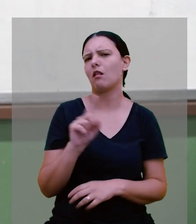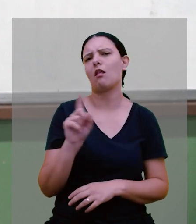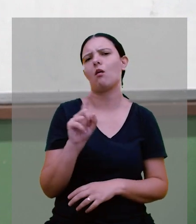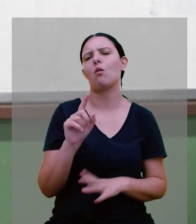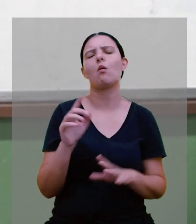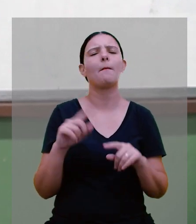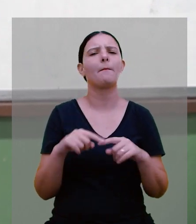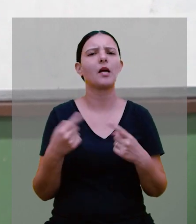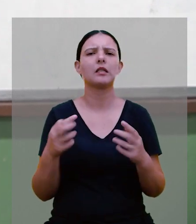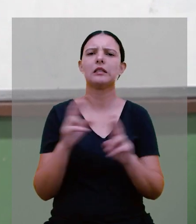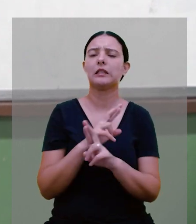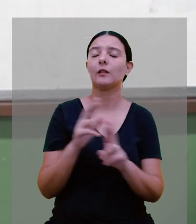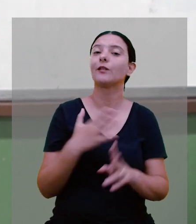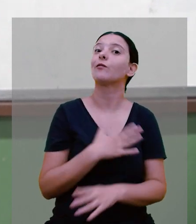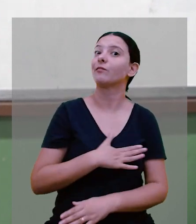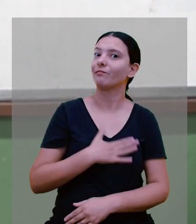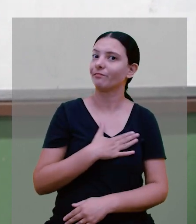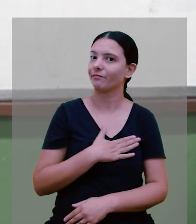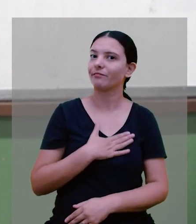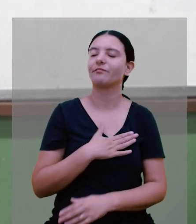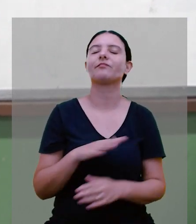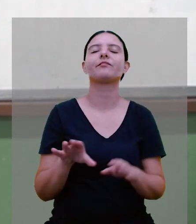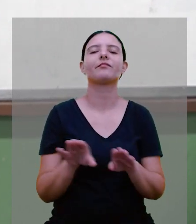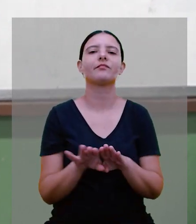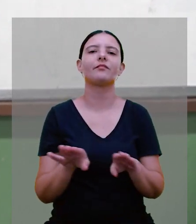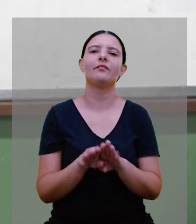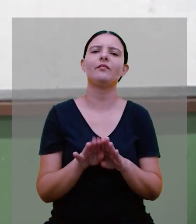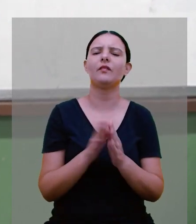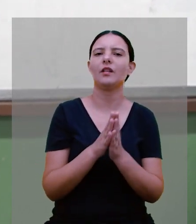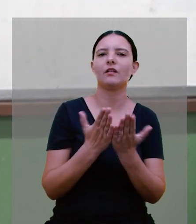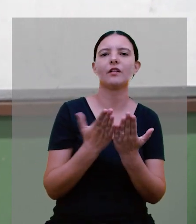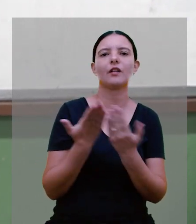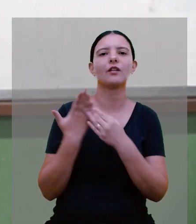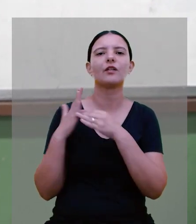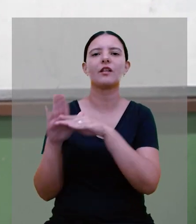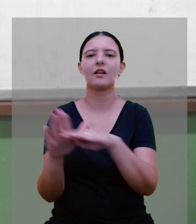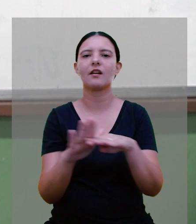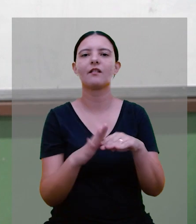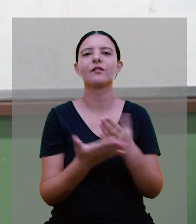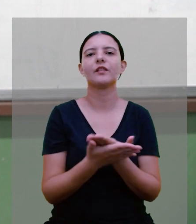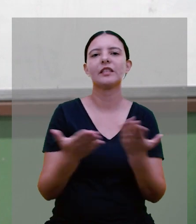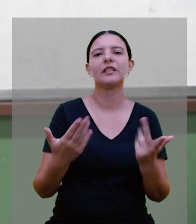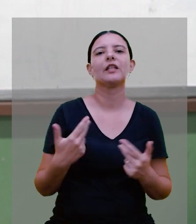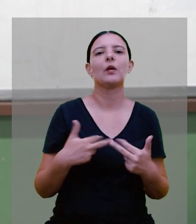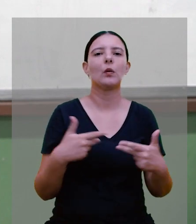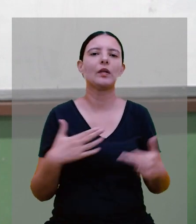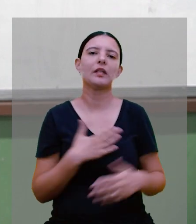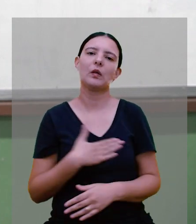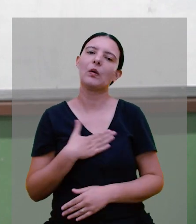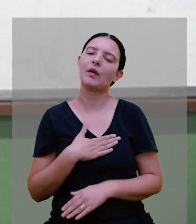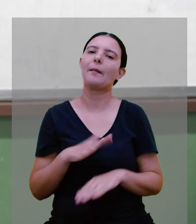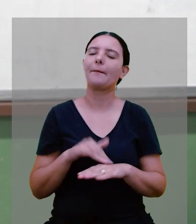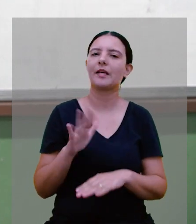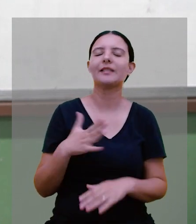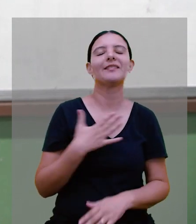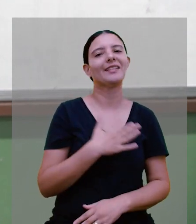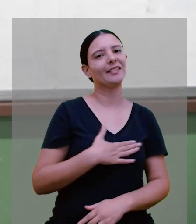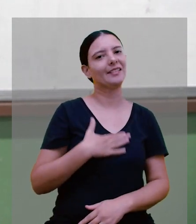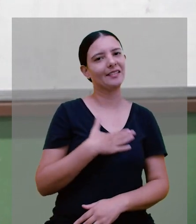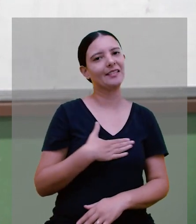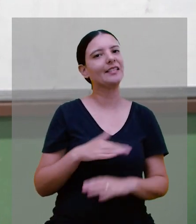uma relação que é de prazer. E que os livros podem ajudar vocês nas coisas que vocês mais gostam, que é ter